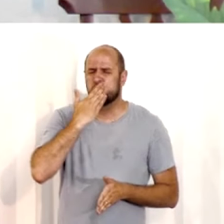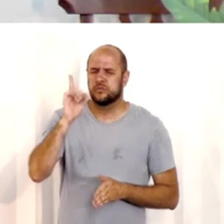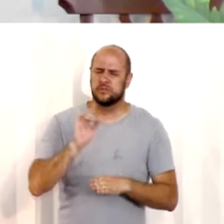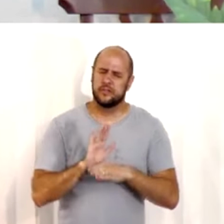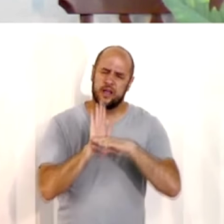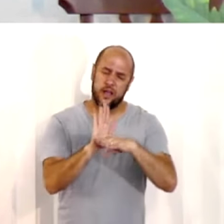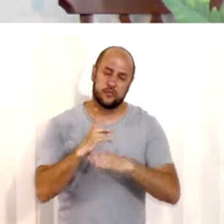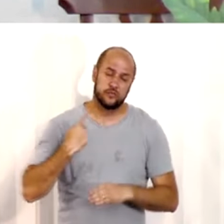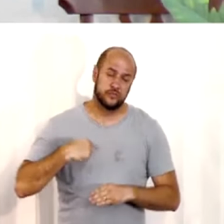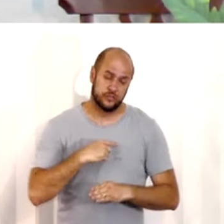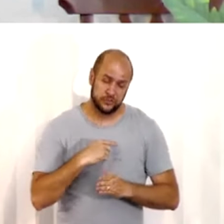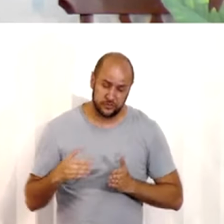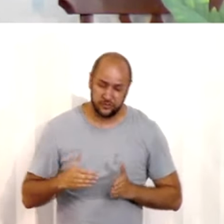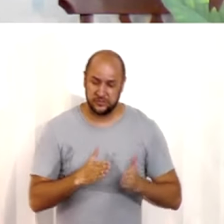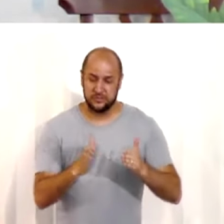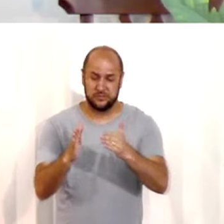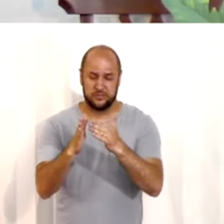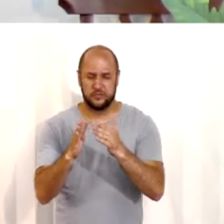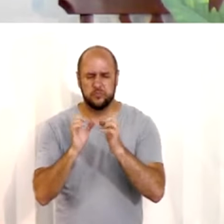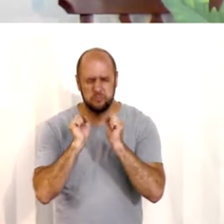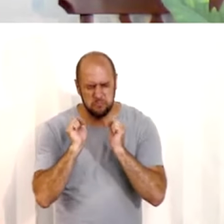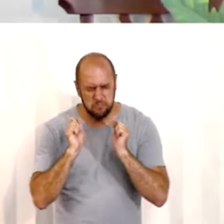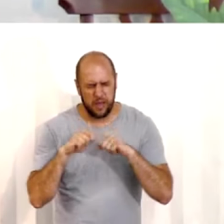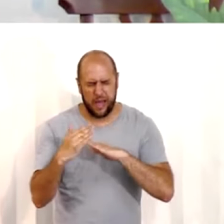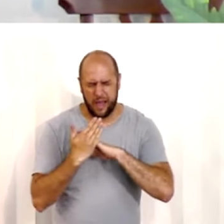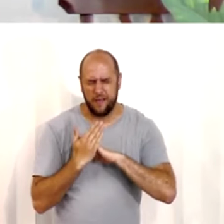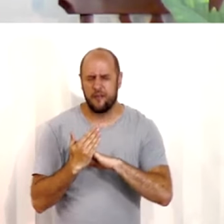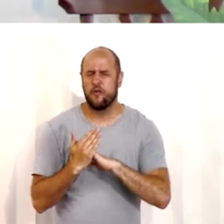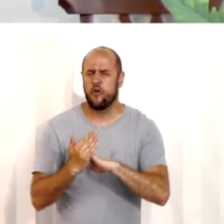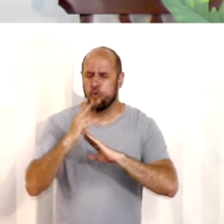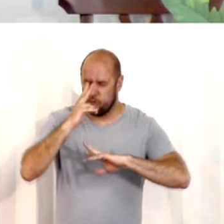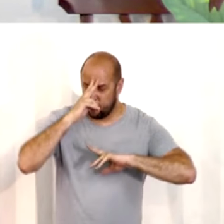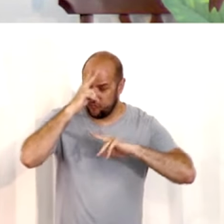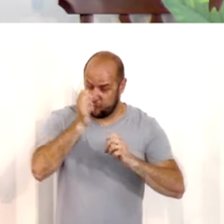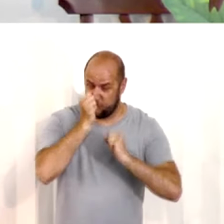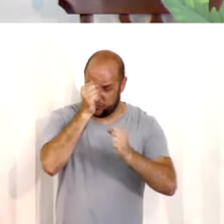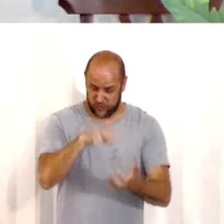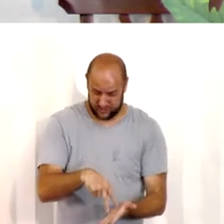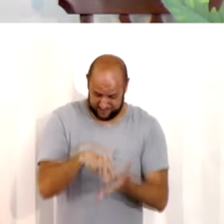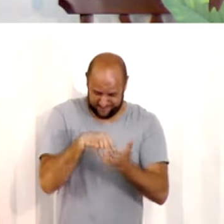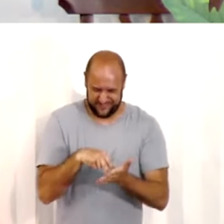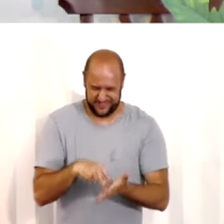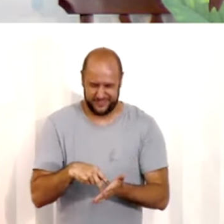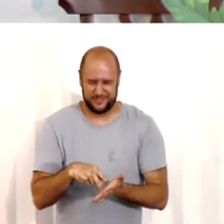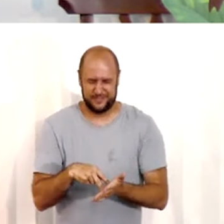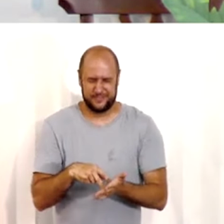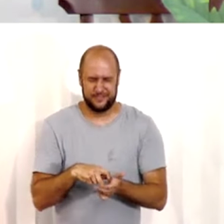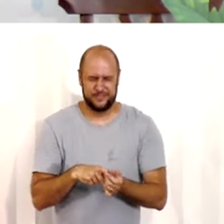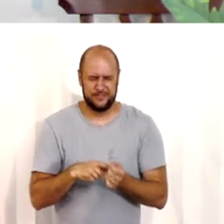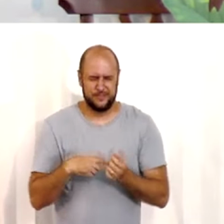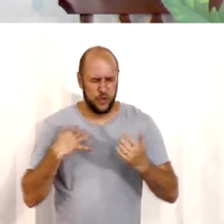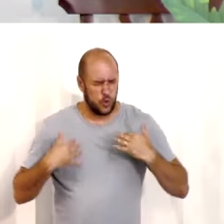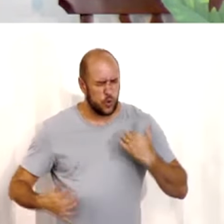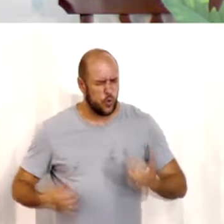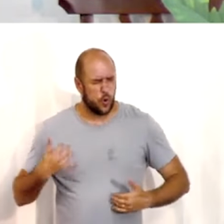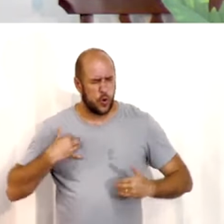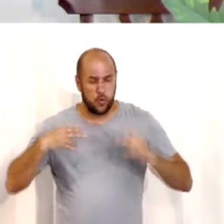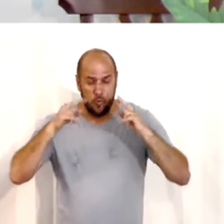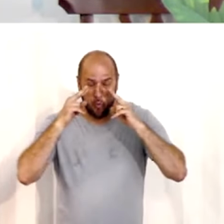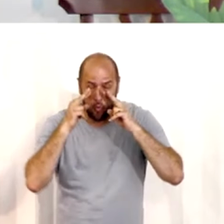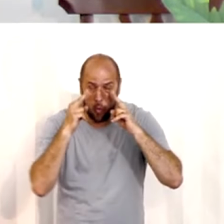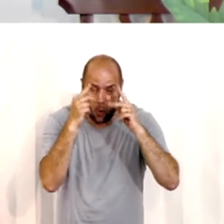caminhada, fortalece as nossas pernas, se é que poderemos usar essa expressão. Senhor, fortalece os nossos olhos, se